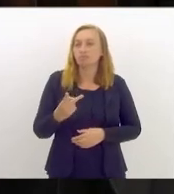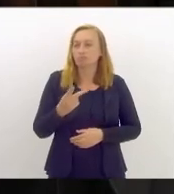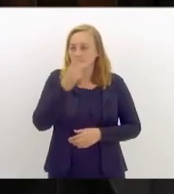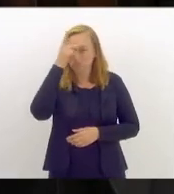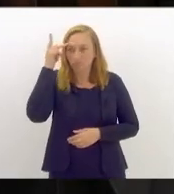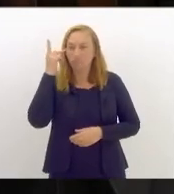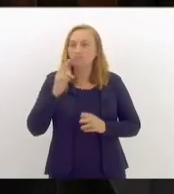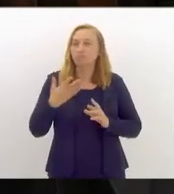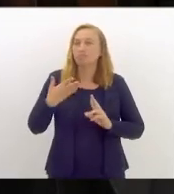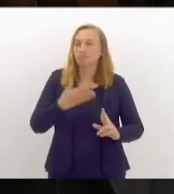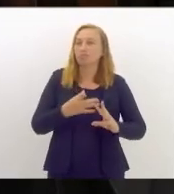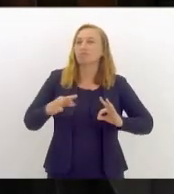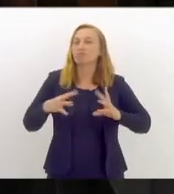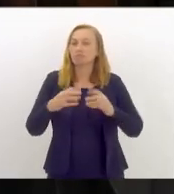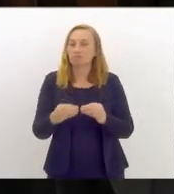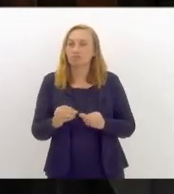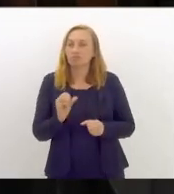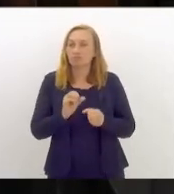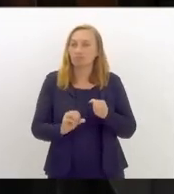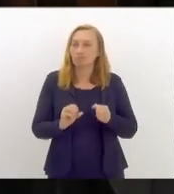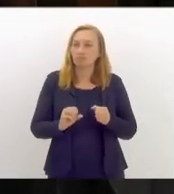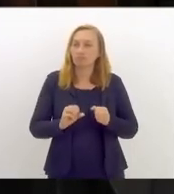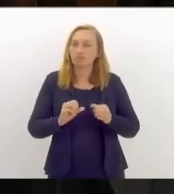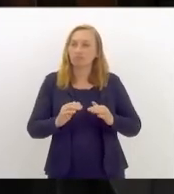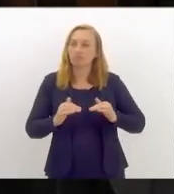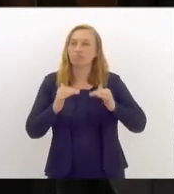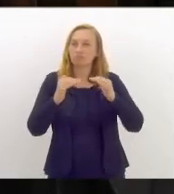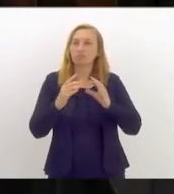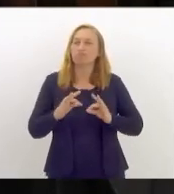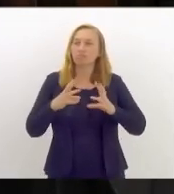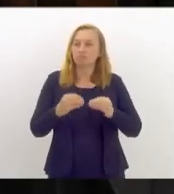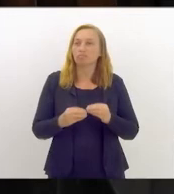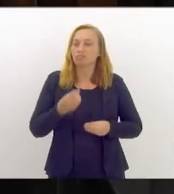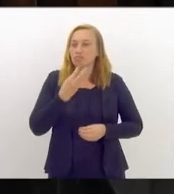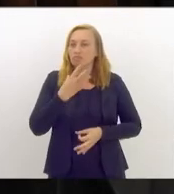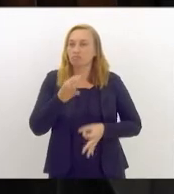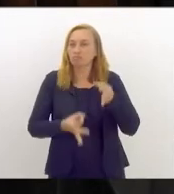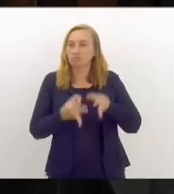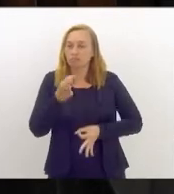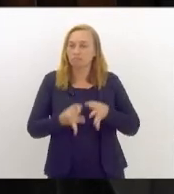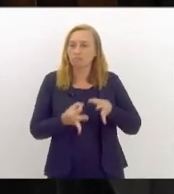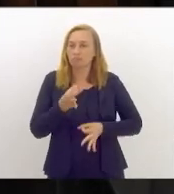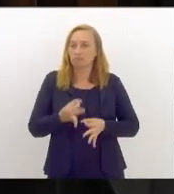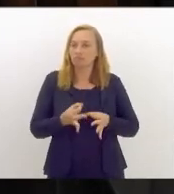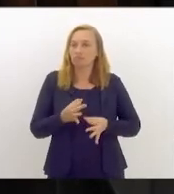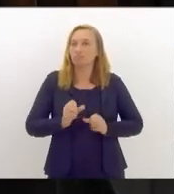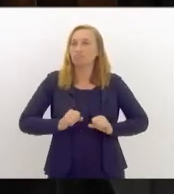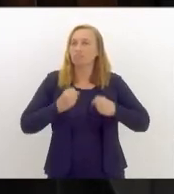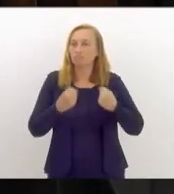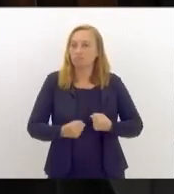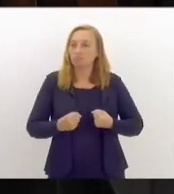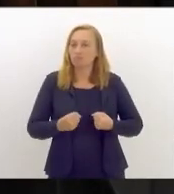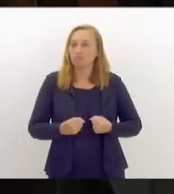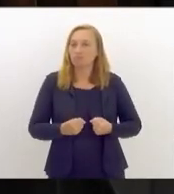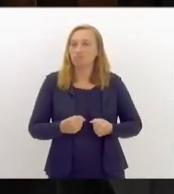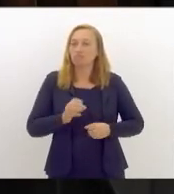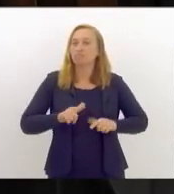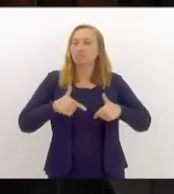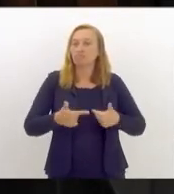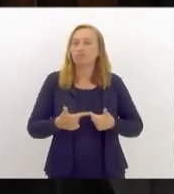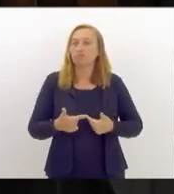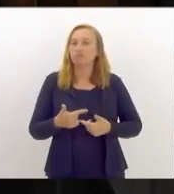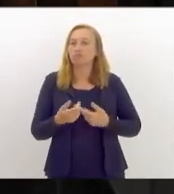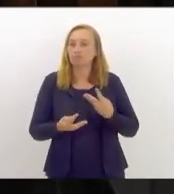uma referência em tudo que se atrai a fazer é acima de tudo um bom E justo Juiz tem a firmeza não agir e a suavidade